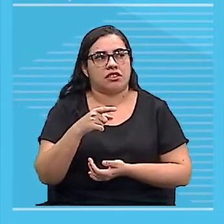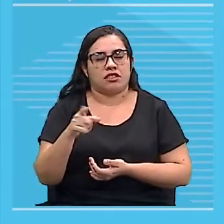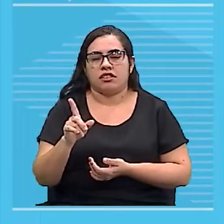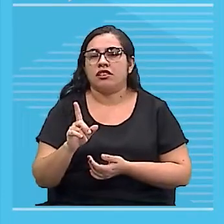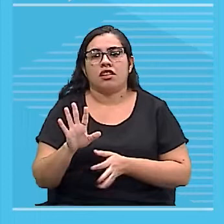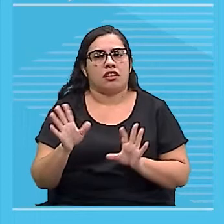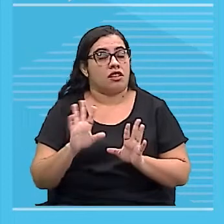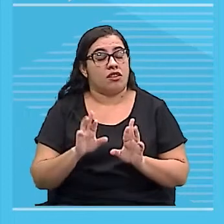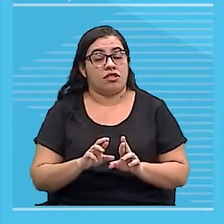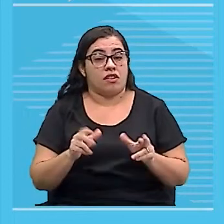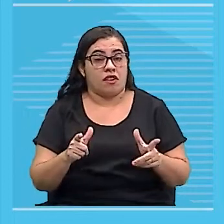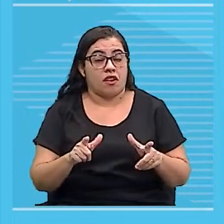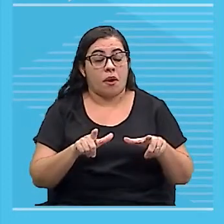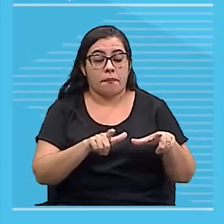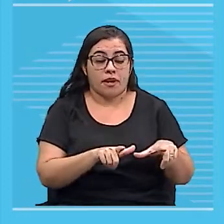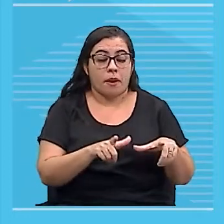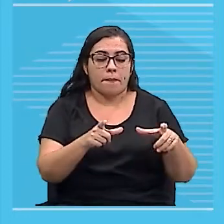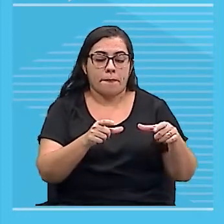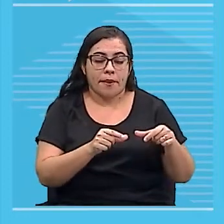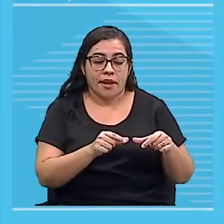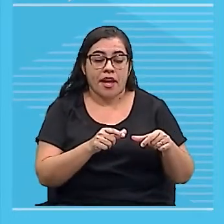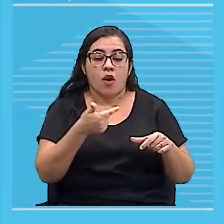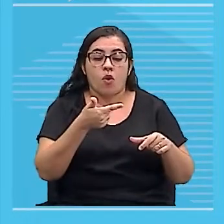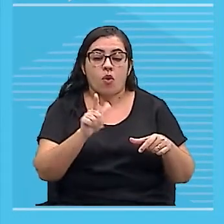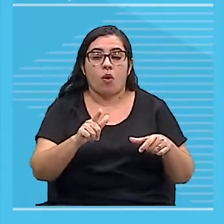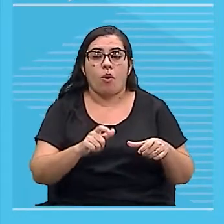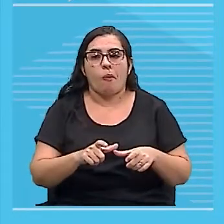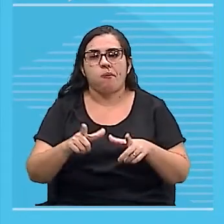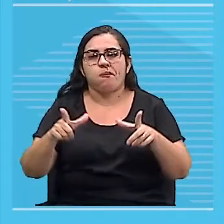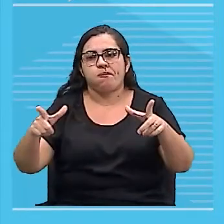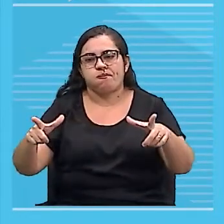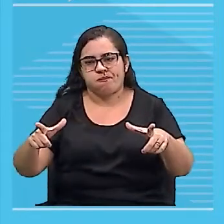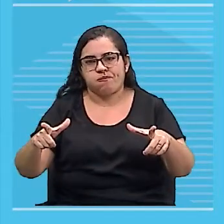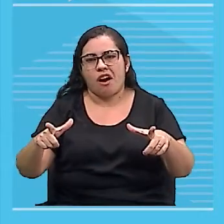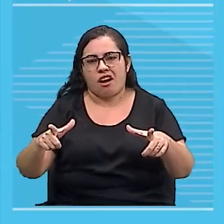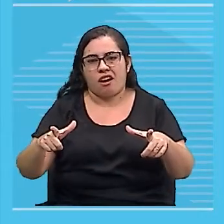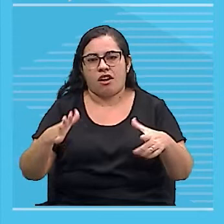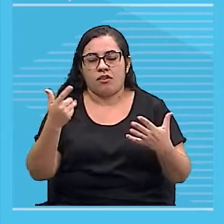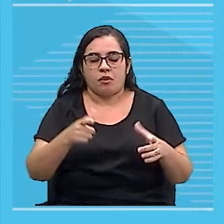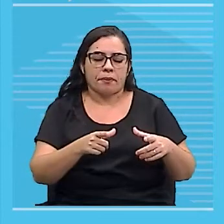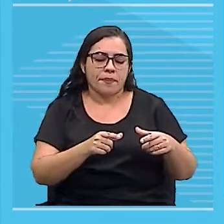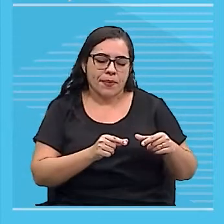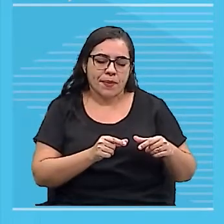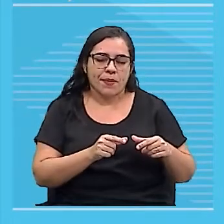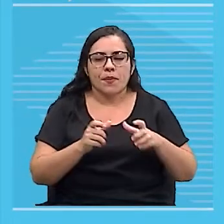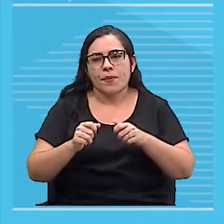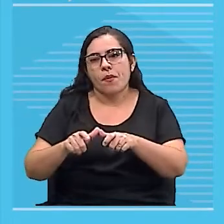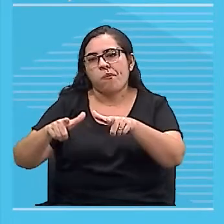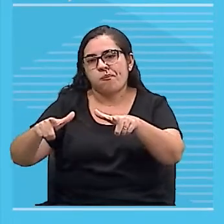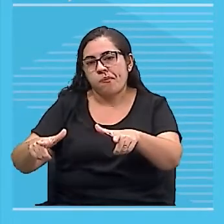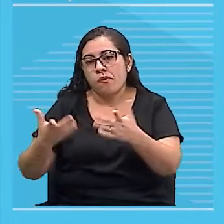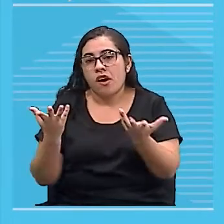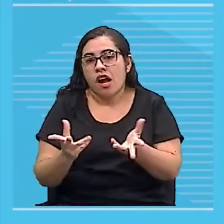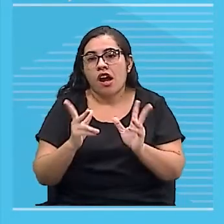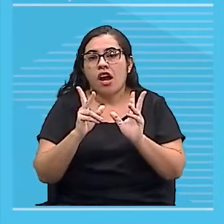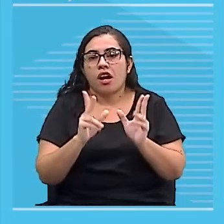plaquinhas também, só que uma é menor e a outra é maior. Para representar que você tem exatamente